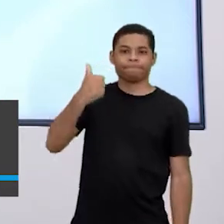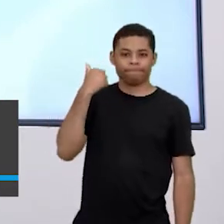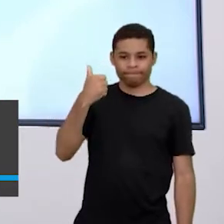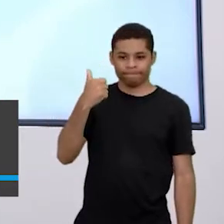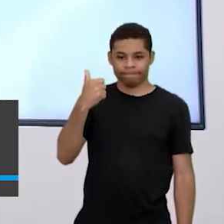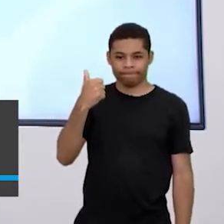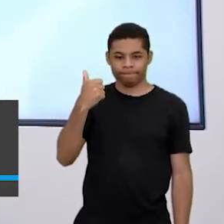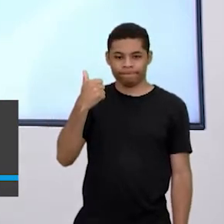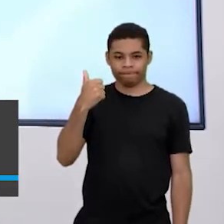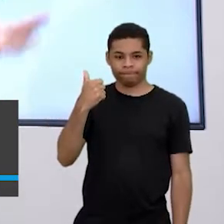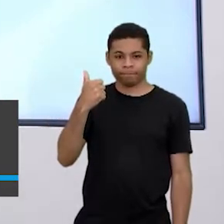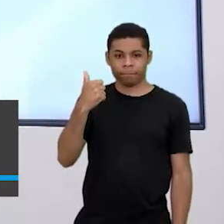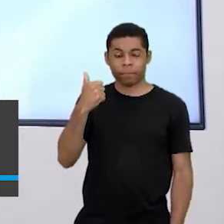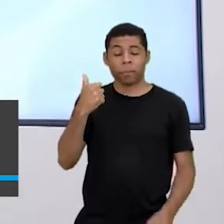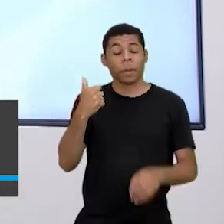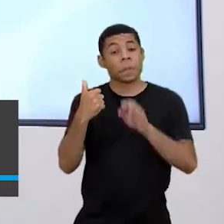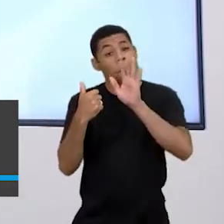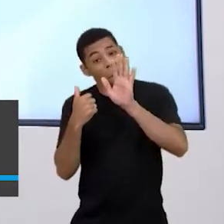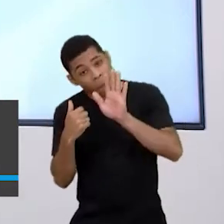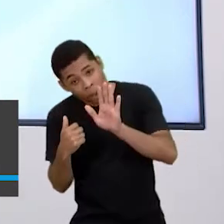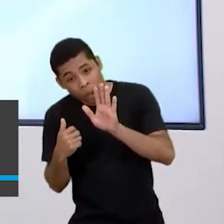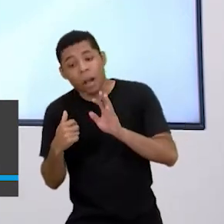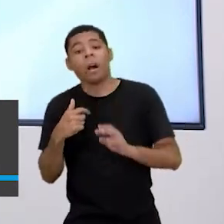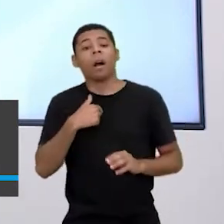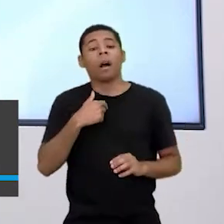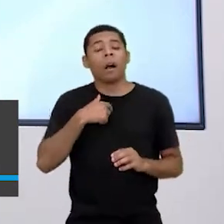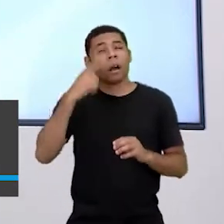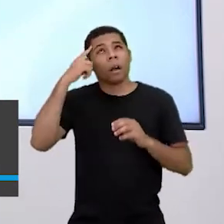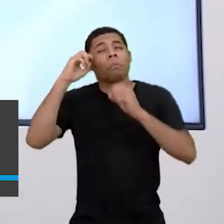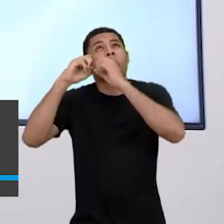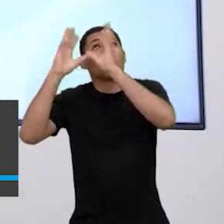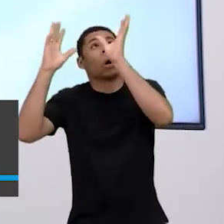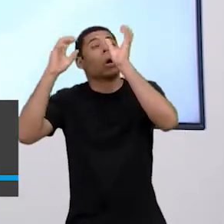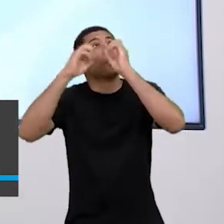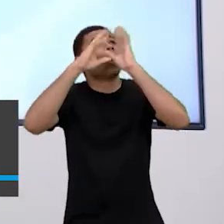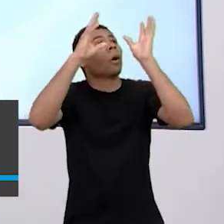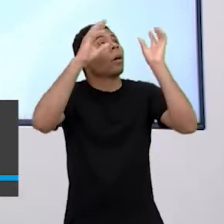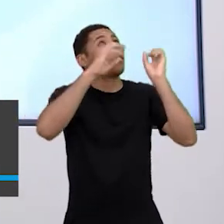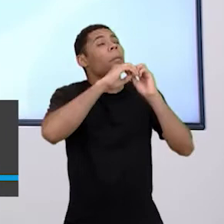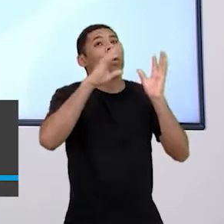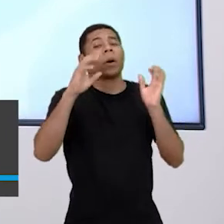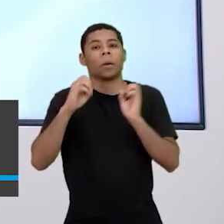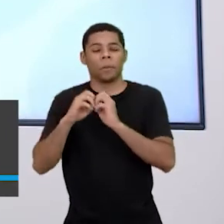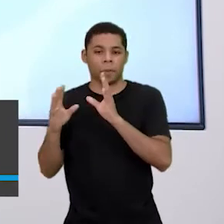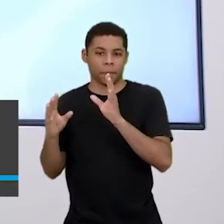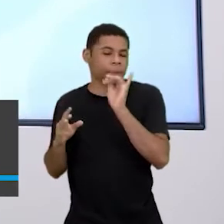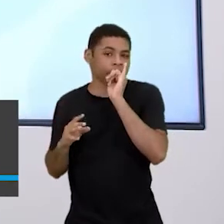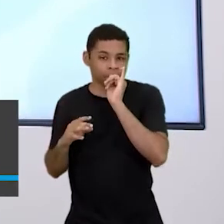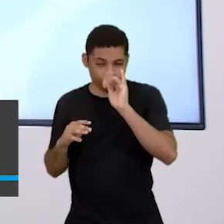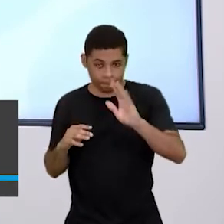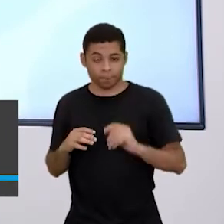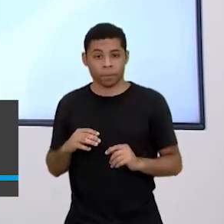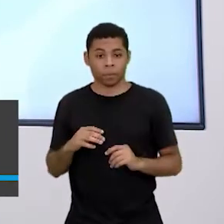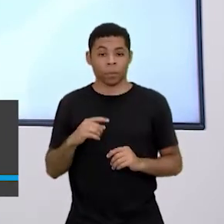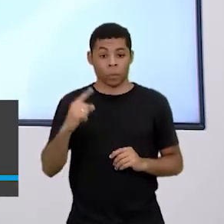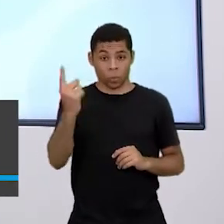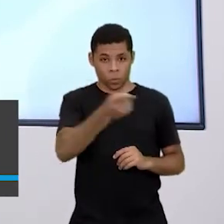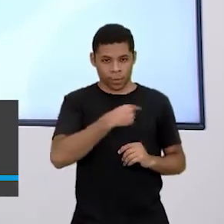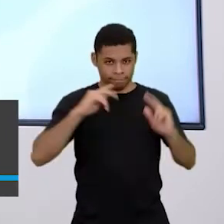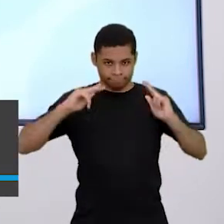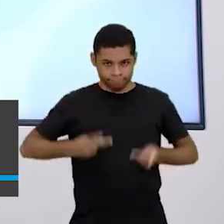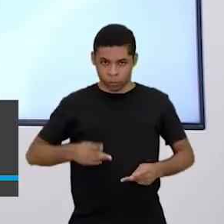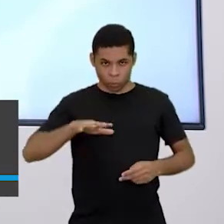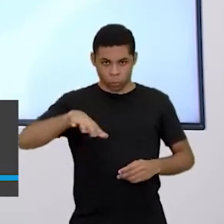as ideias estão no ar, né? A gente tem aí pelo menos 5.000 anos de história, 5.000 anos